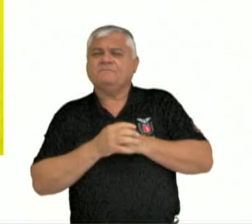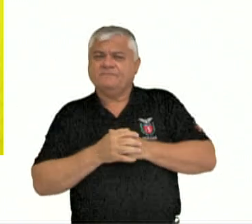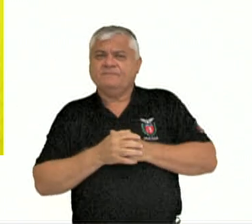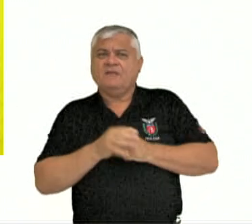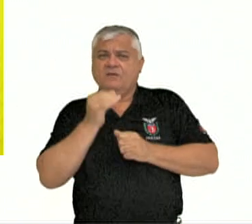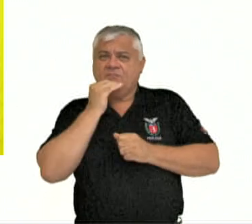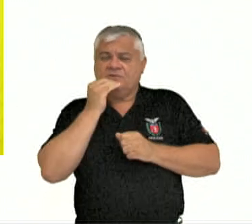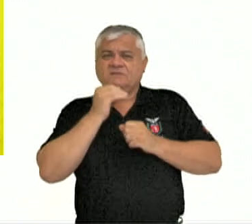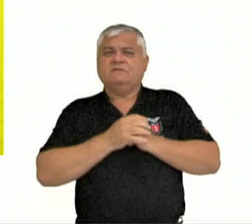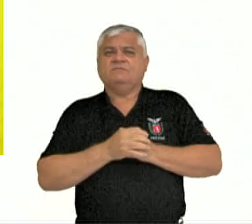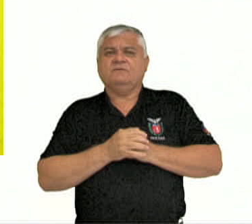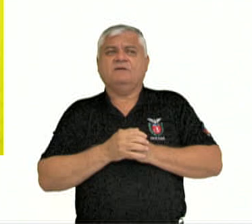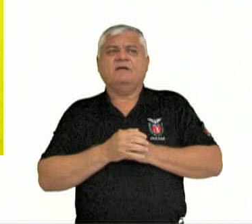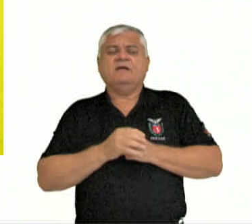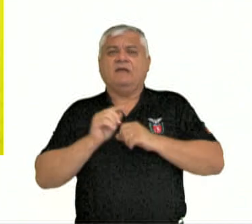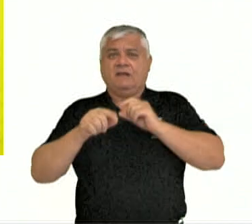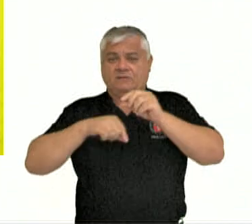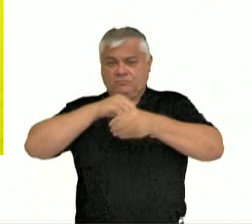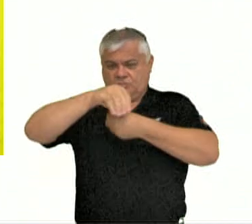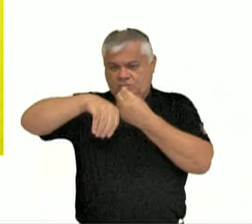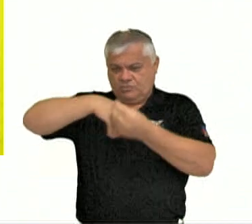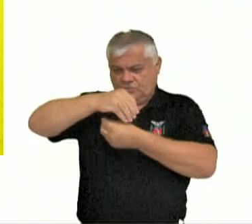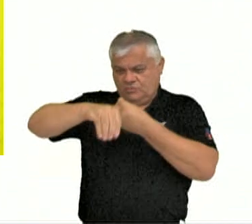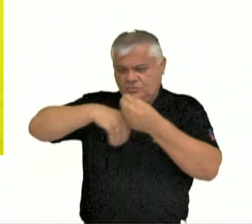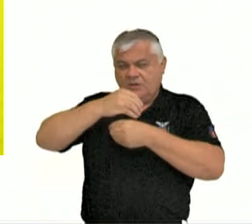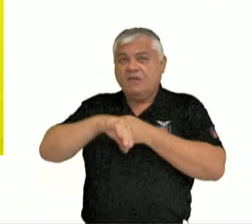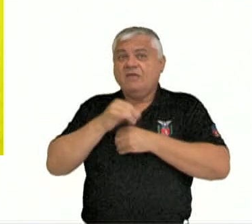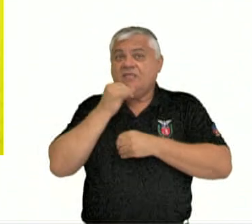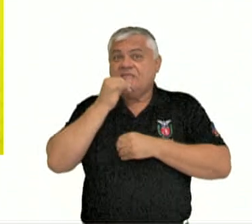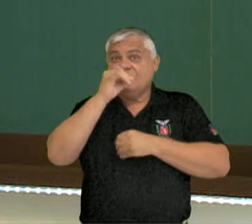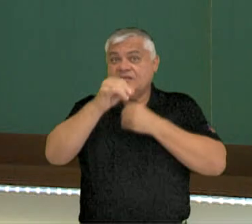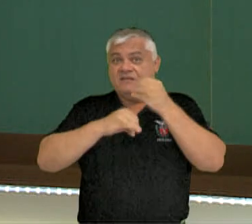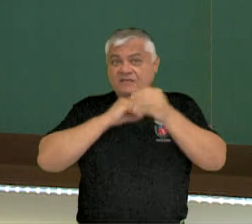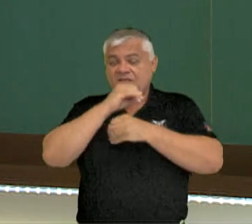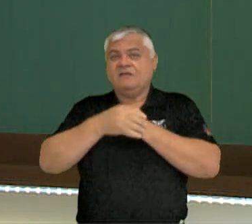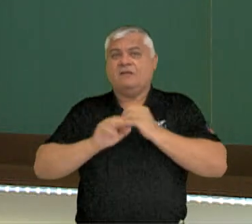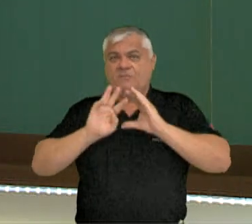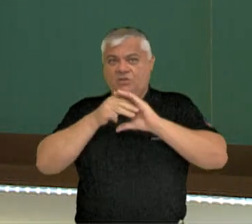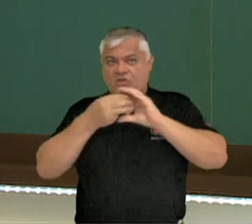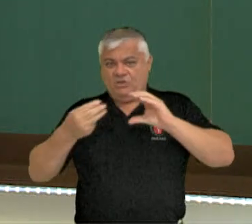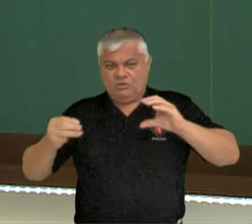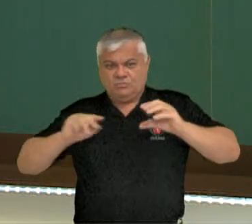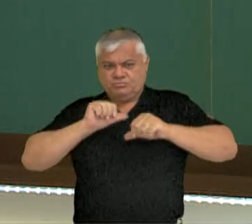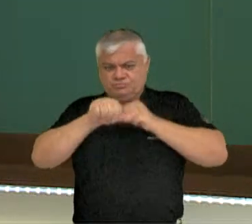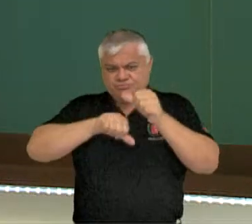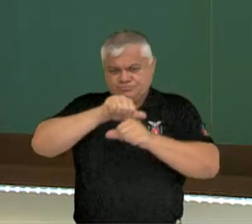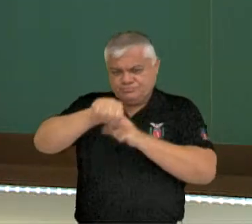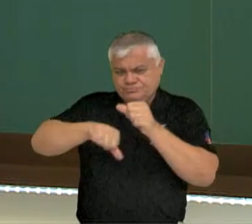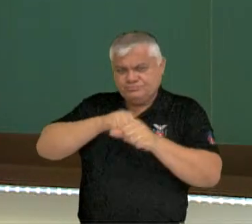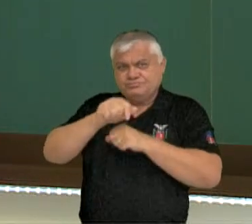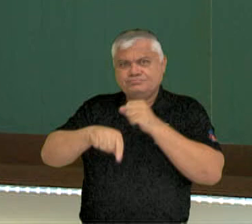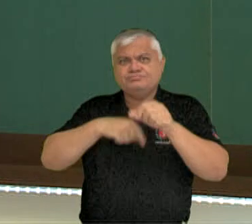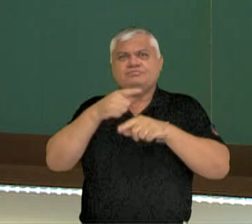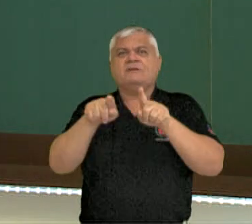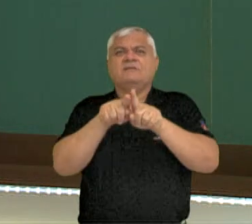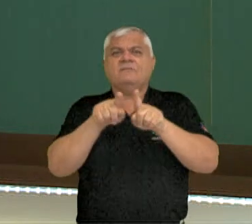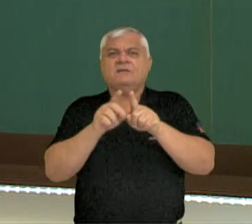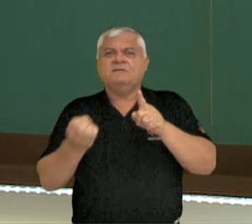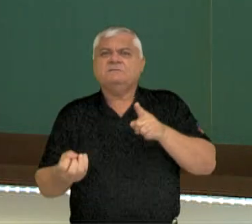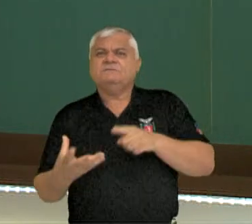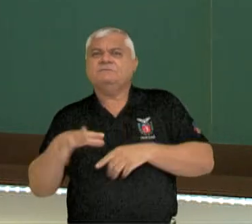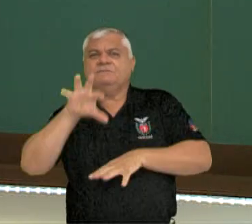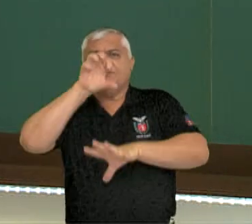mitocôndria ela é responsável pela geração de energia e pela produção, né, liberação de gases para a